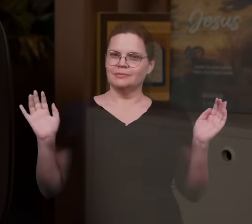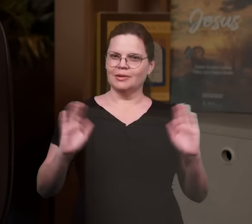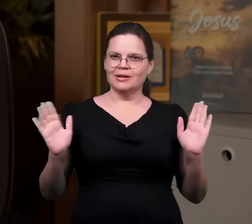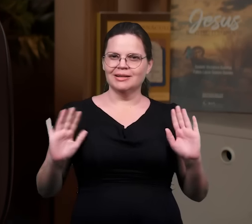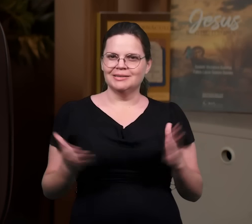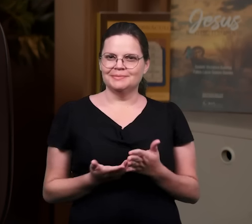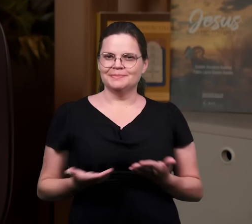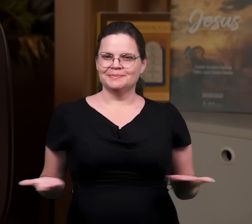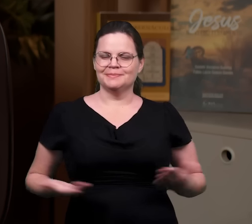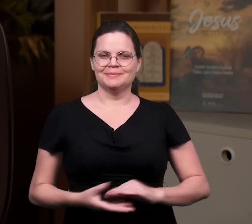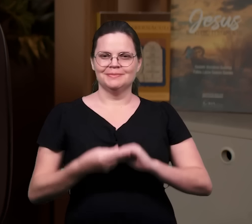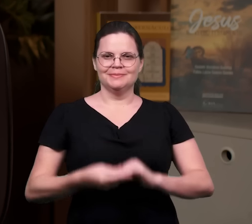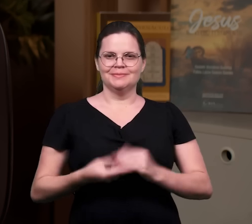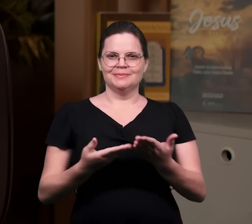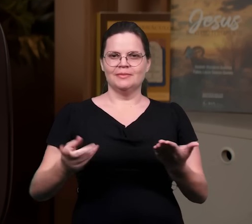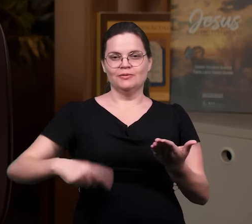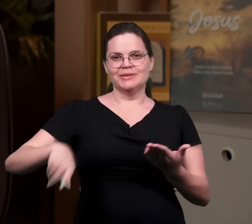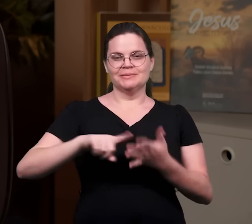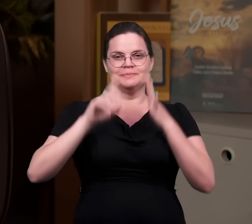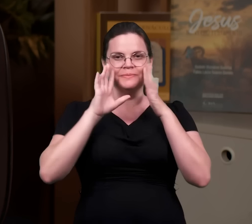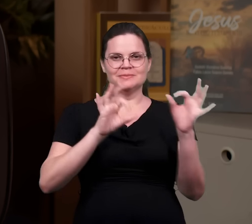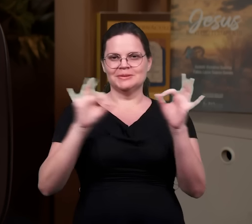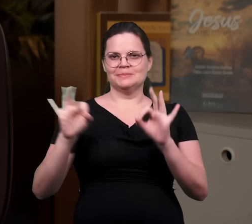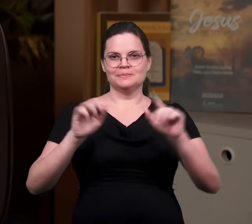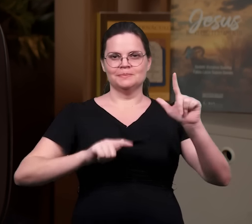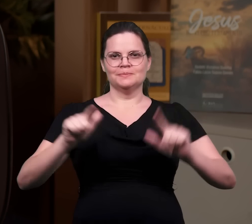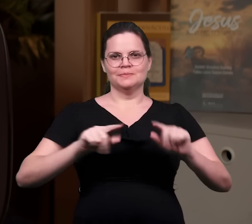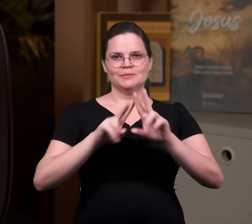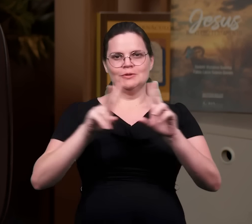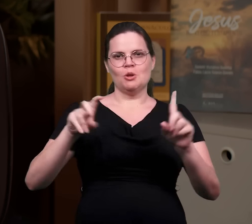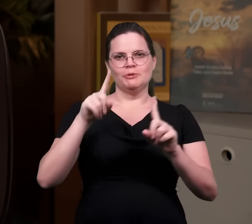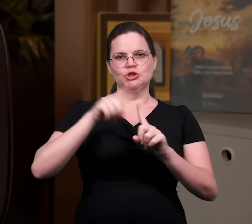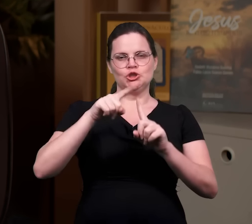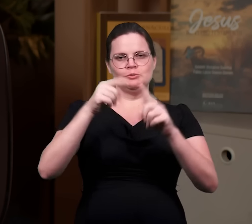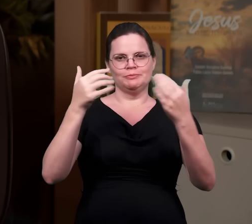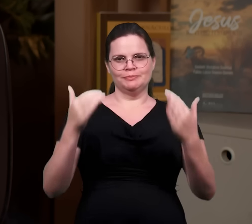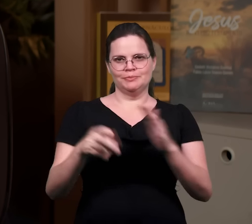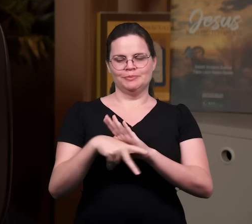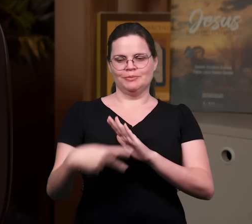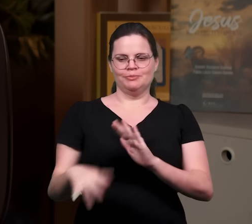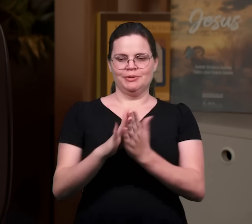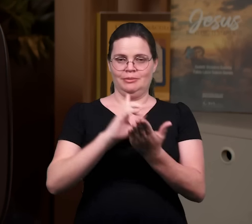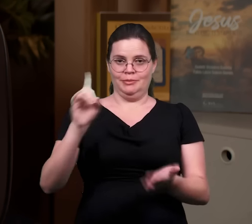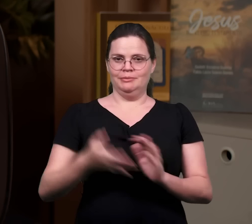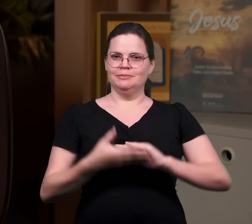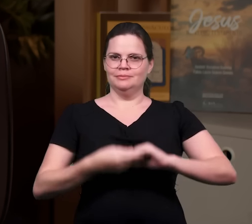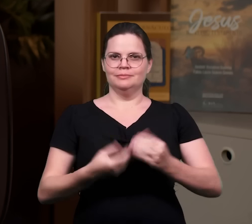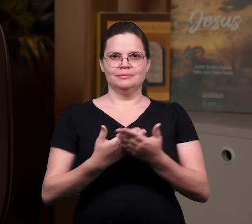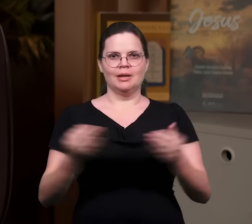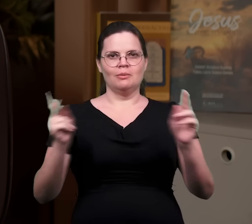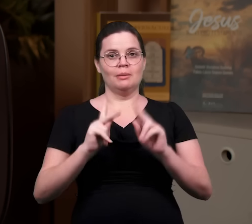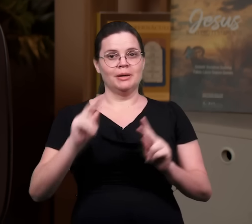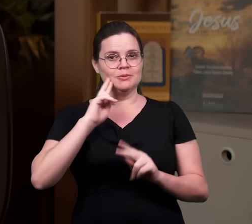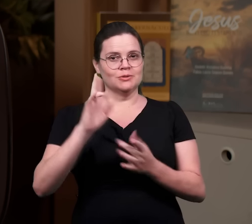Olá, eu saúdo a você que está participando conosco do programa Tipologia Bíblica com a paz do Senhor Jesus. Que